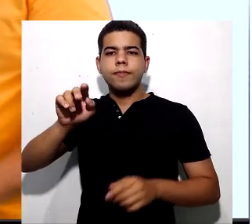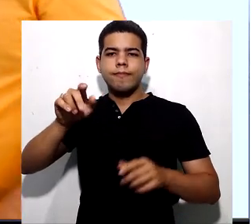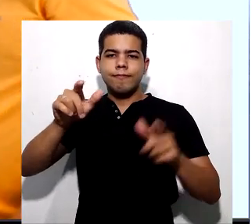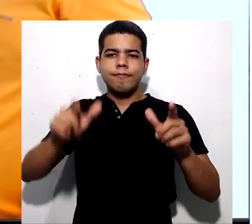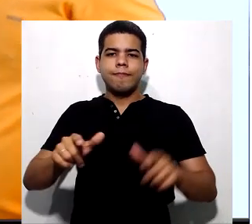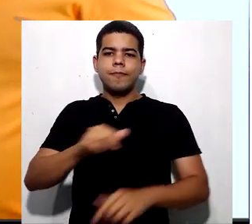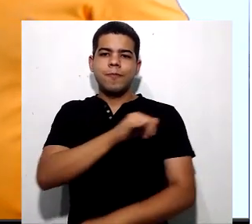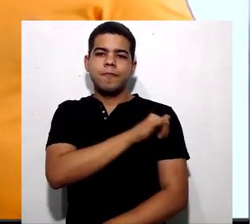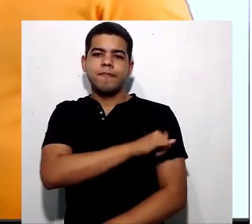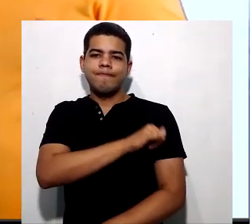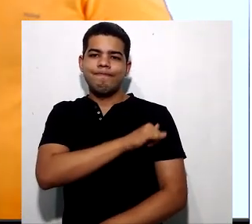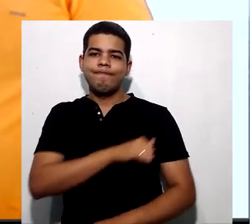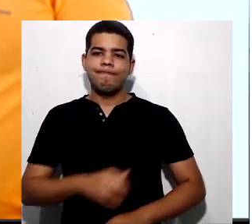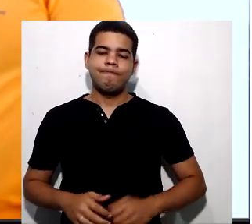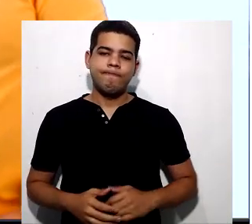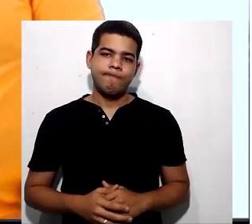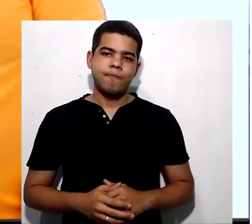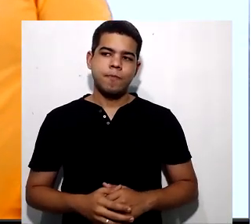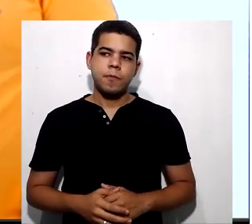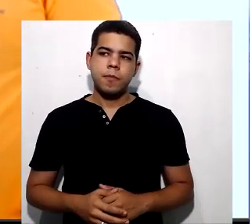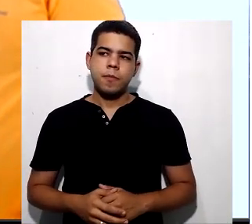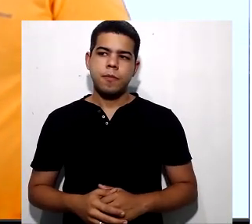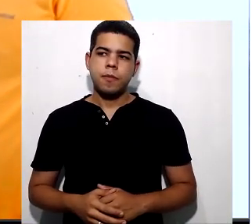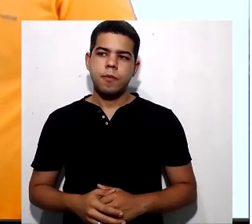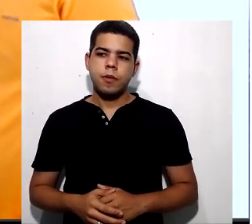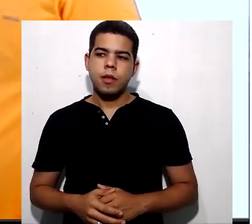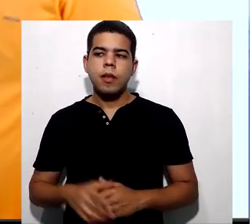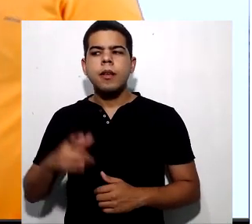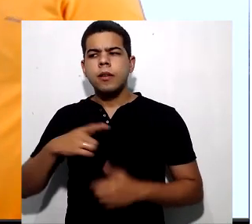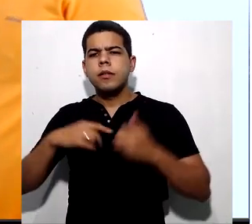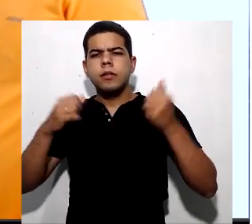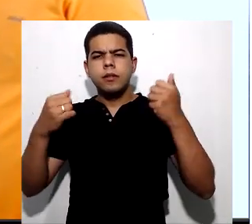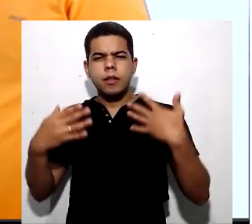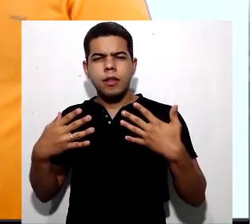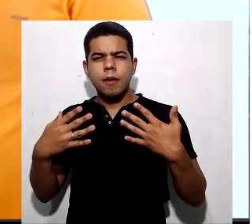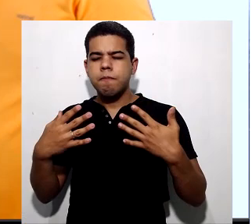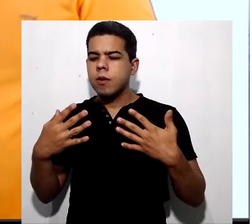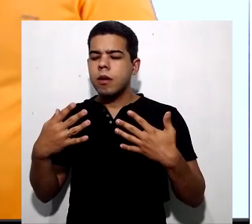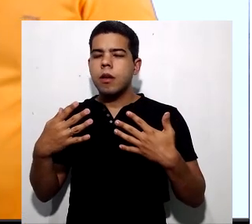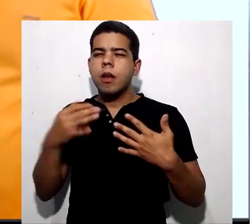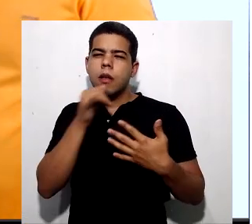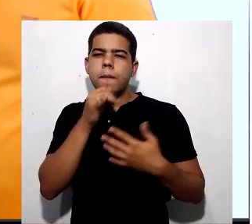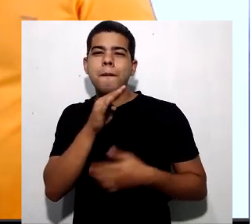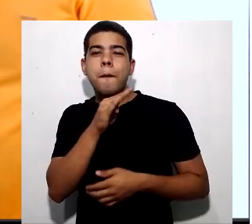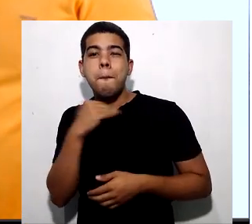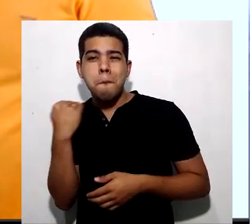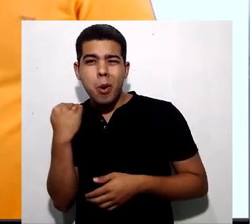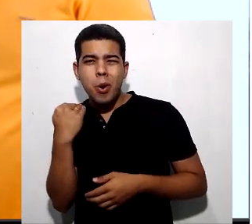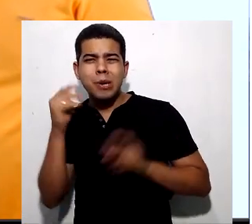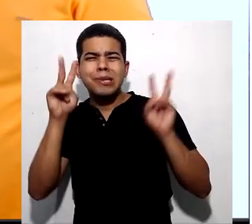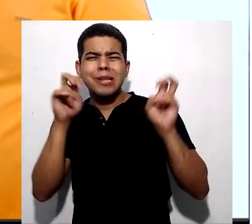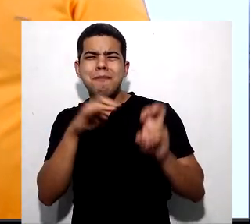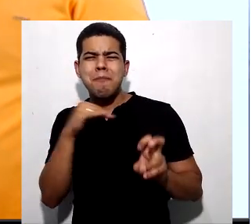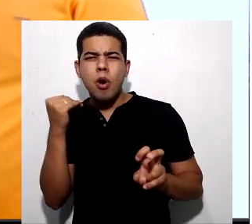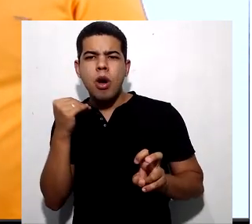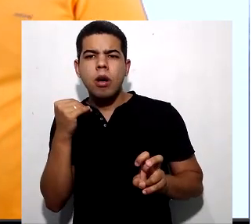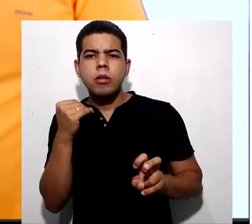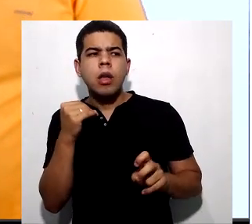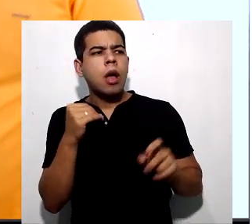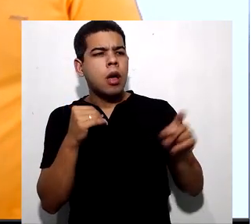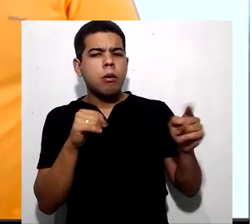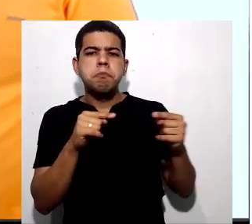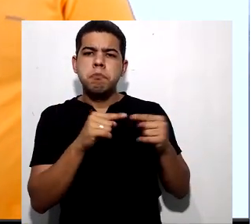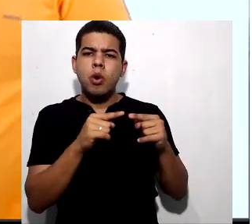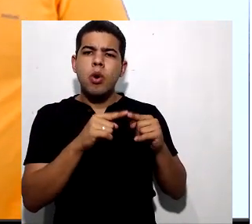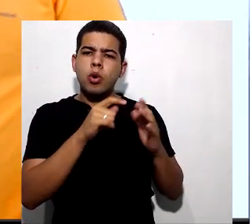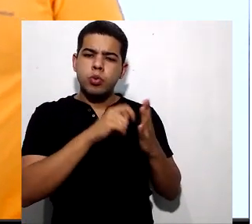vez, esse traço dela, que é justamente a fugacidade da vida, a vida que passa. Então, salientar que